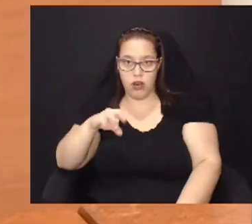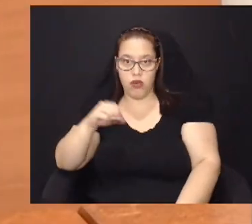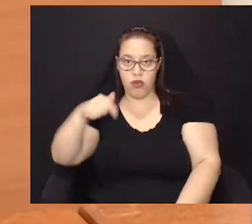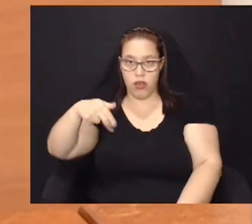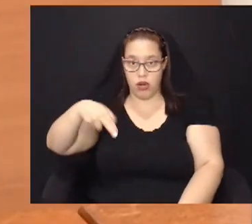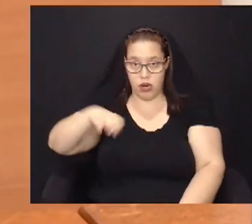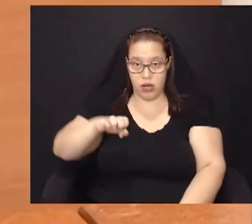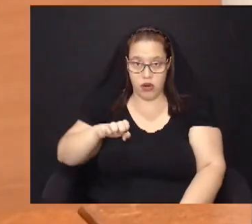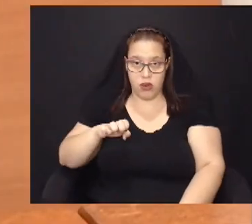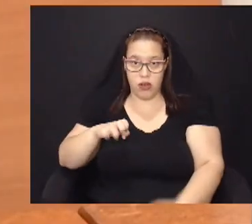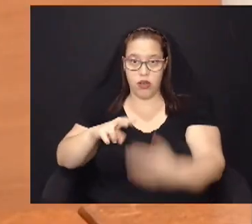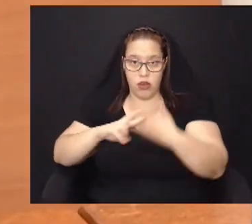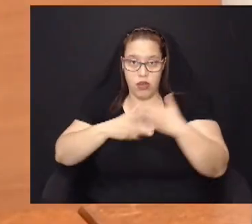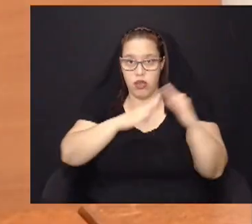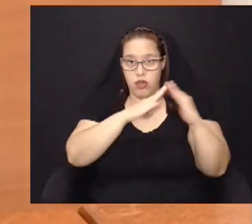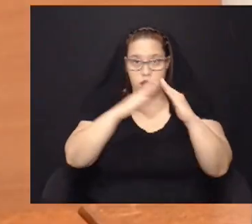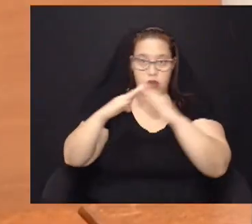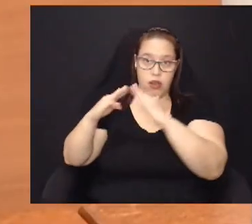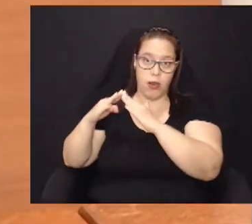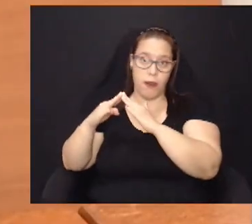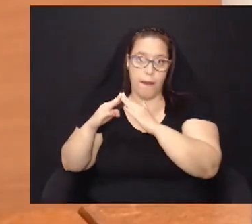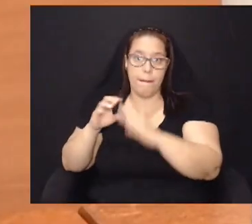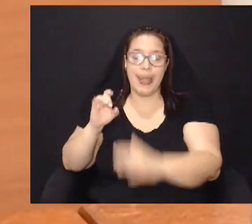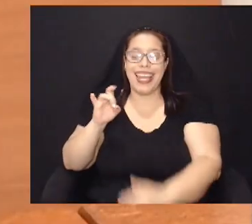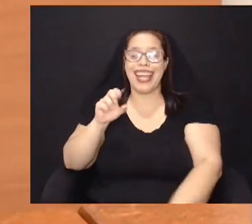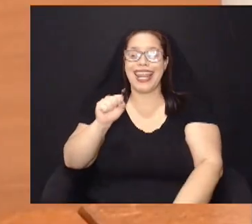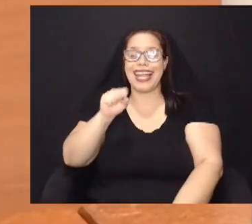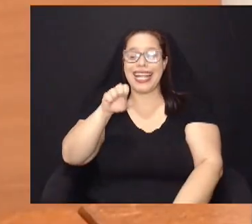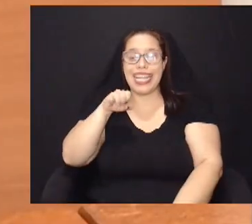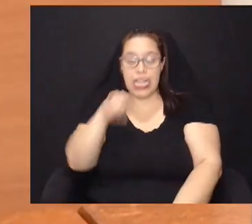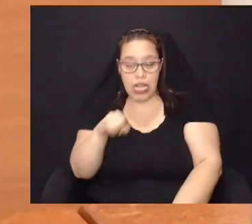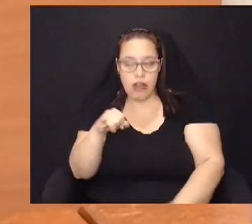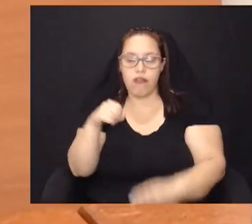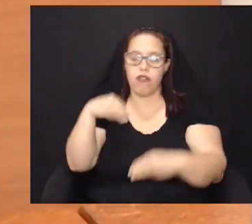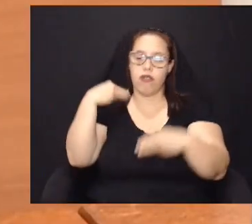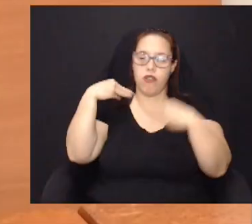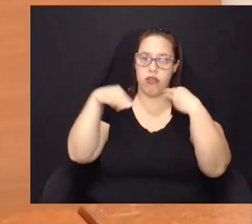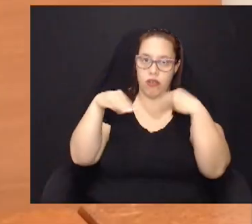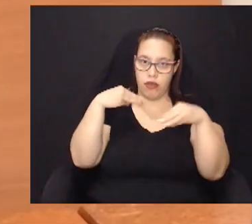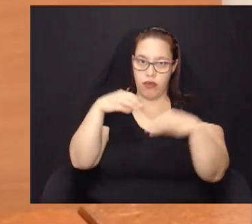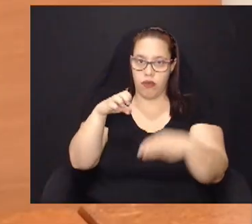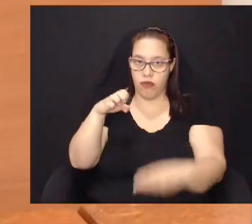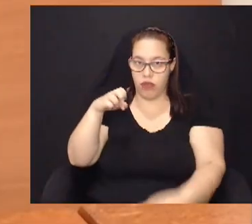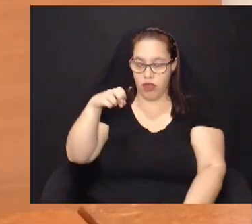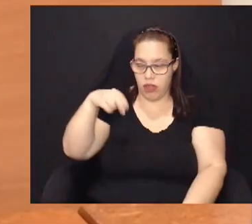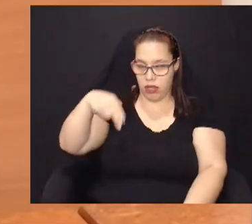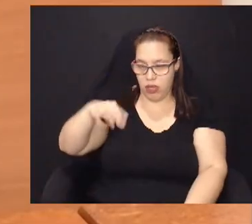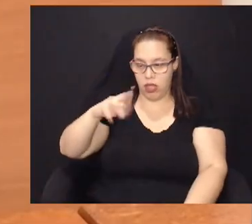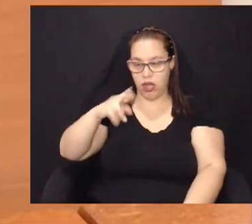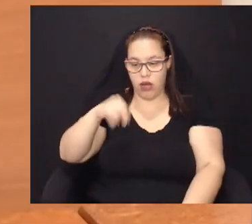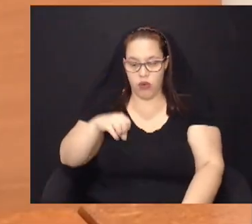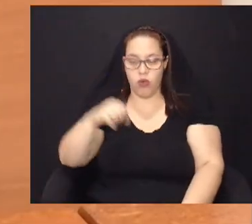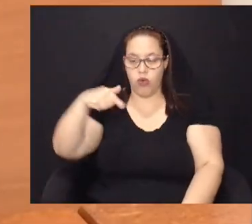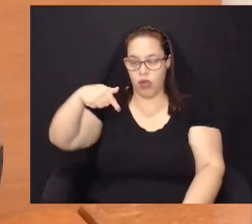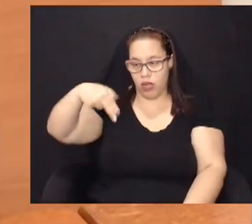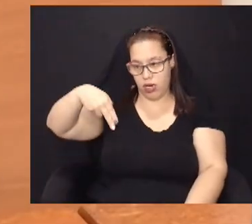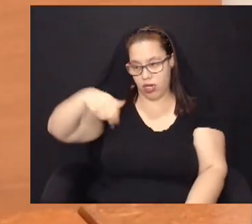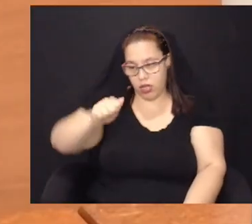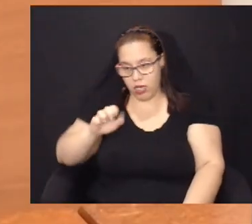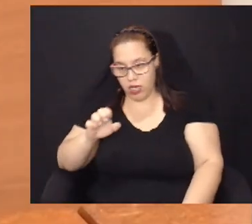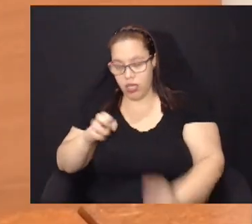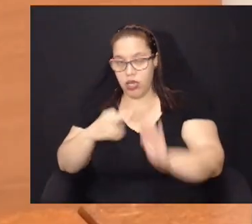estudo de impacto de vizinhança. Se você for pôr música, o entretenimento no seu KNAI, e você tiver